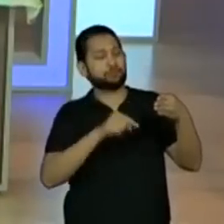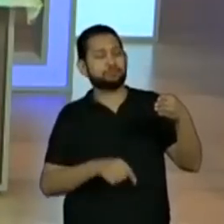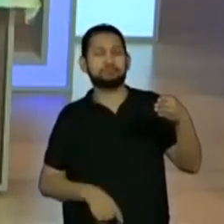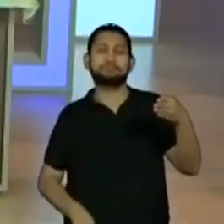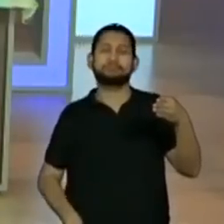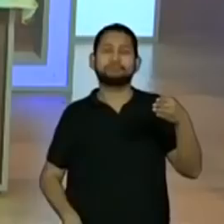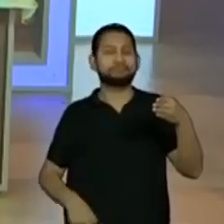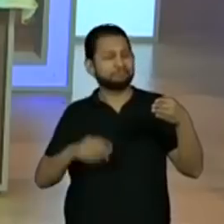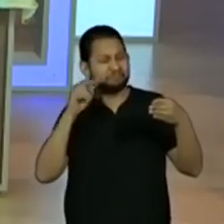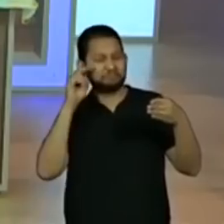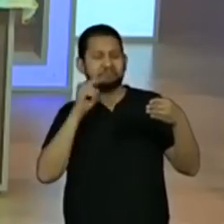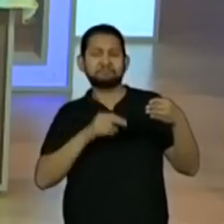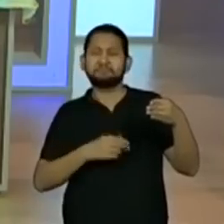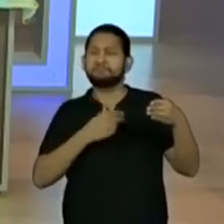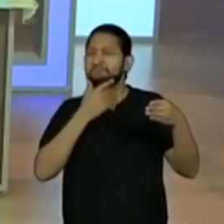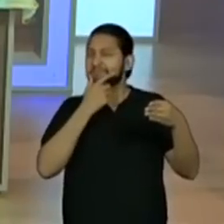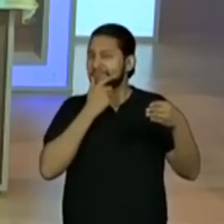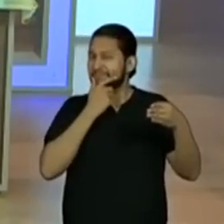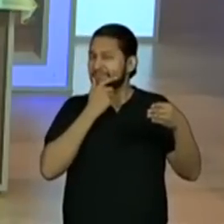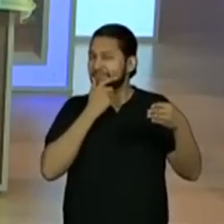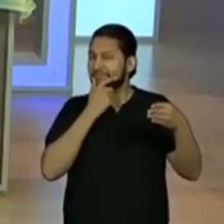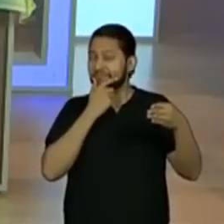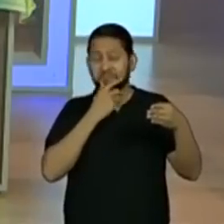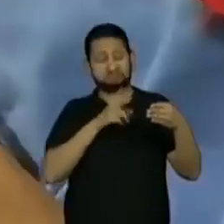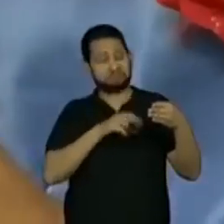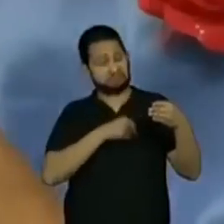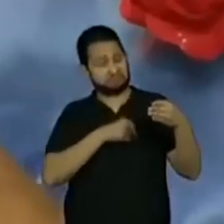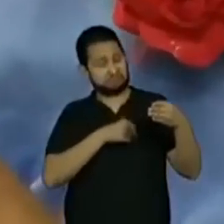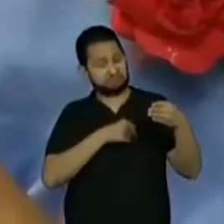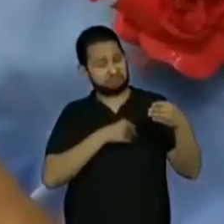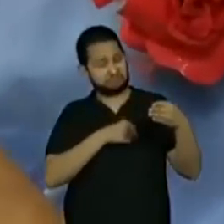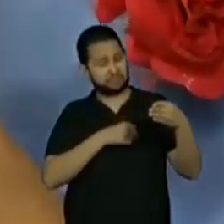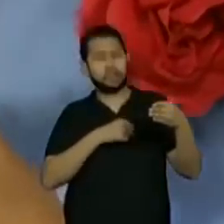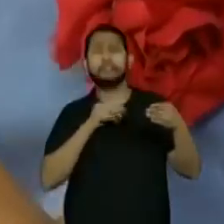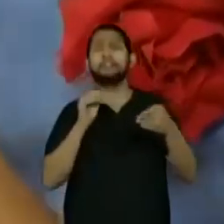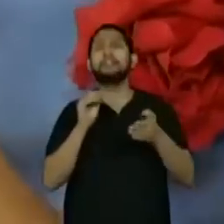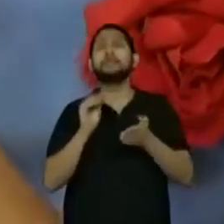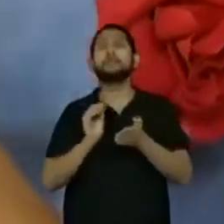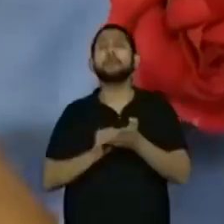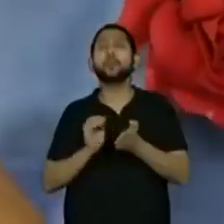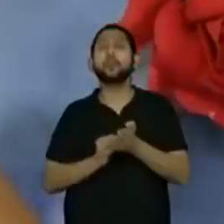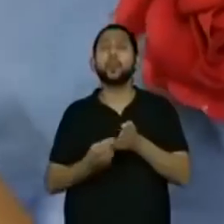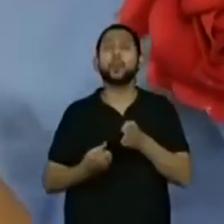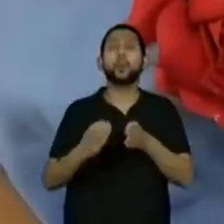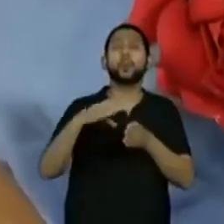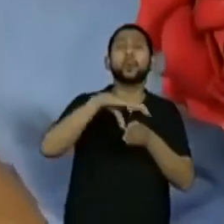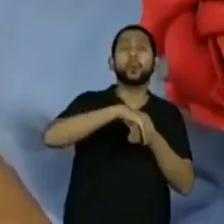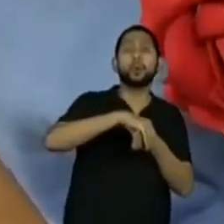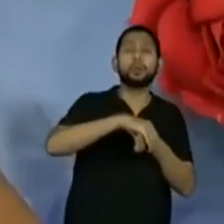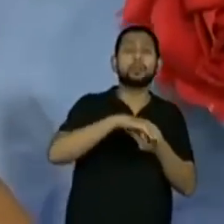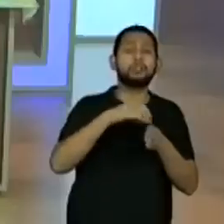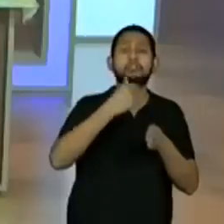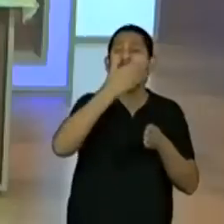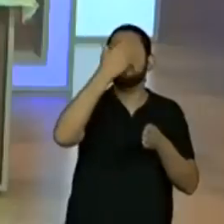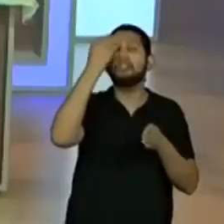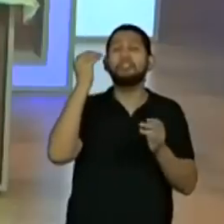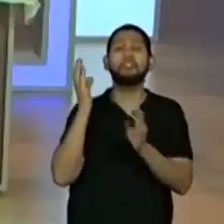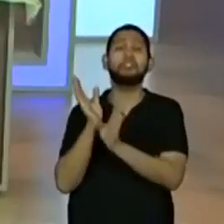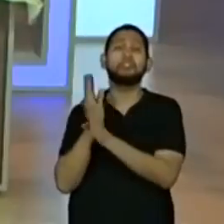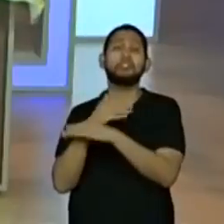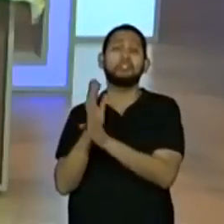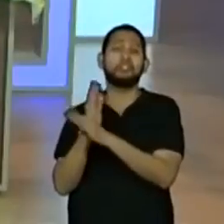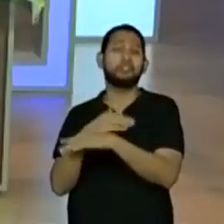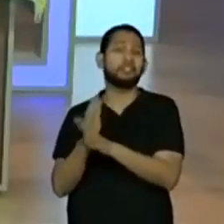Quando ele viu o cavalo, ele falou, nossa, mas esse cavalo não está selado, esqueceu de tudo que a raposa tinha falado. É igual